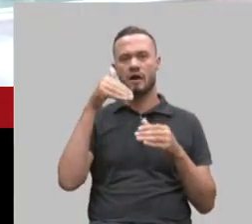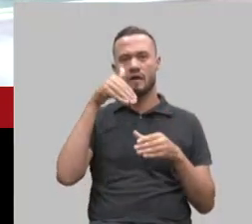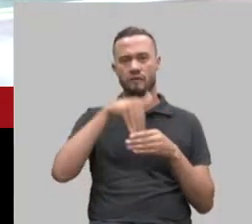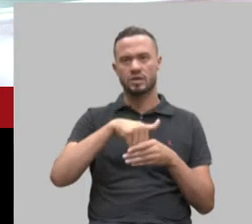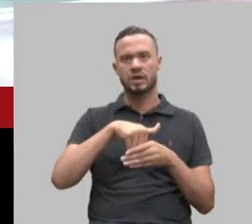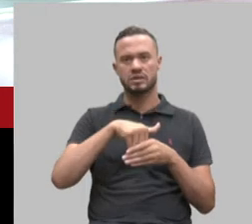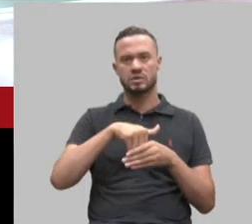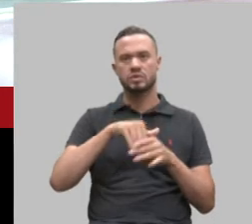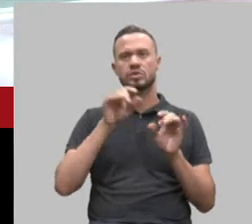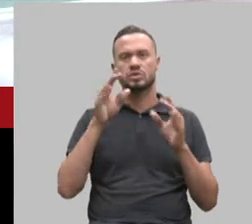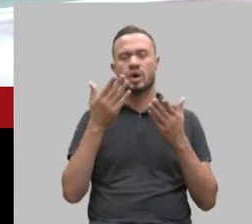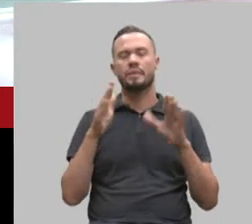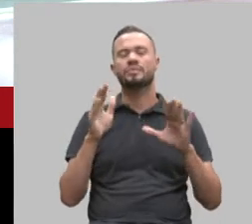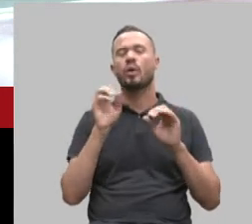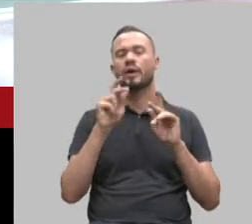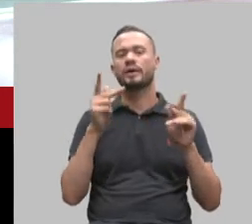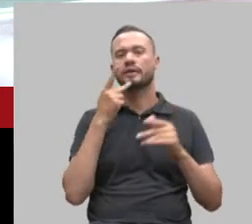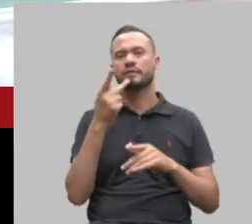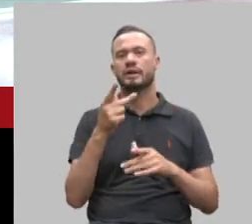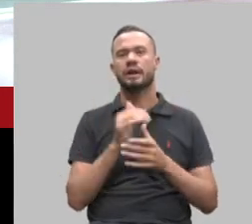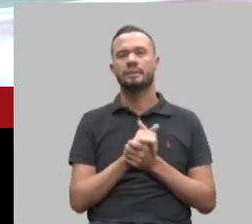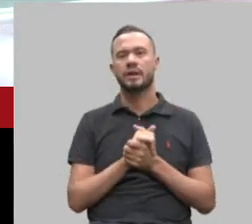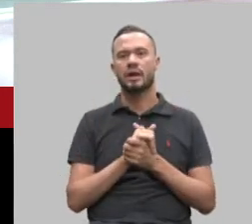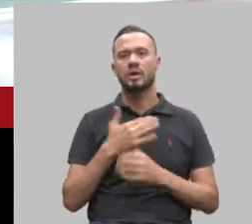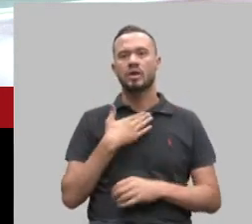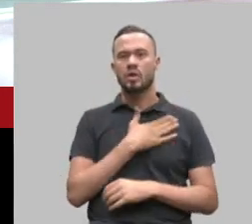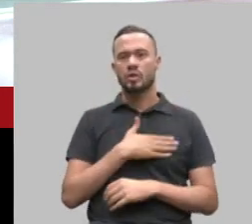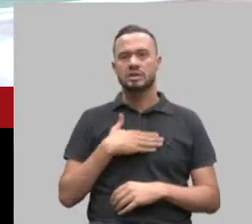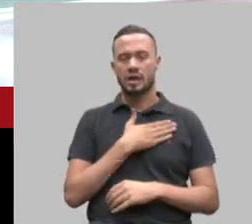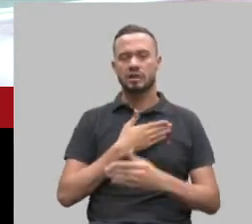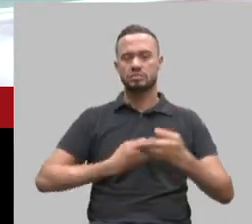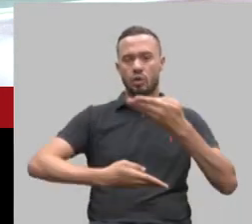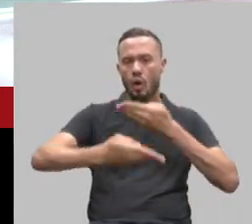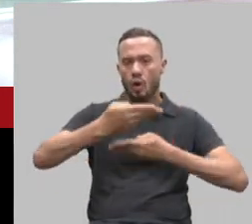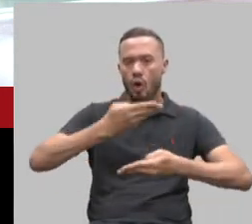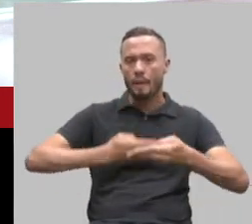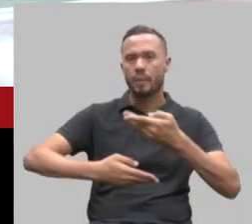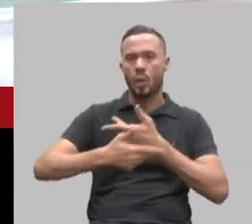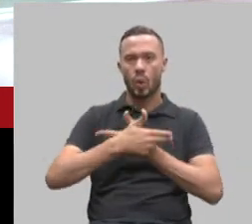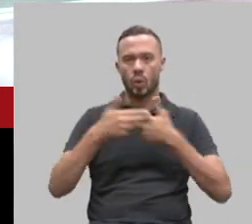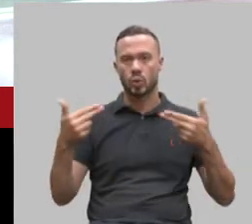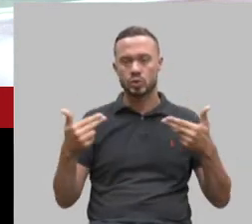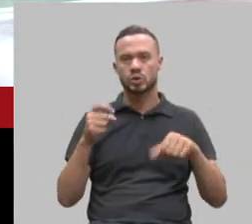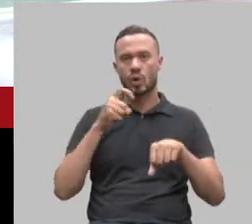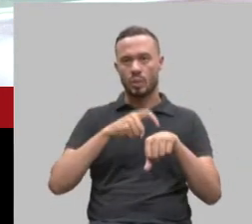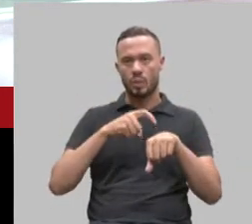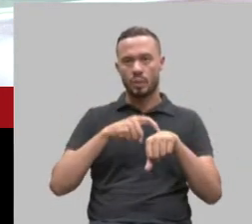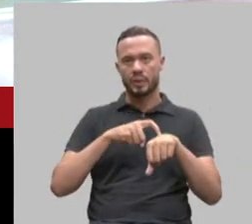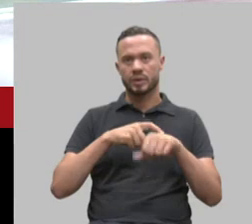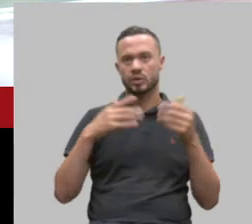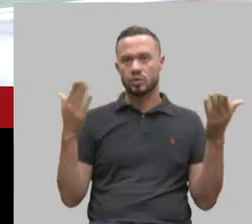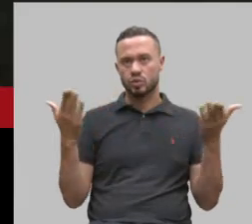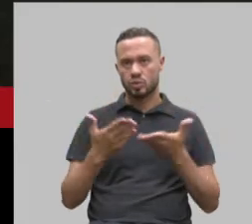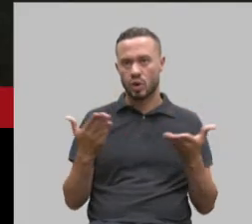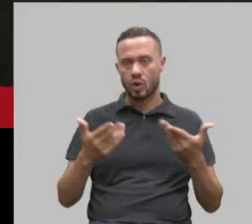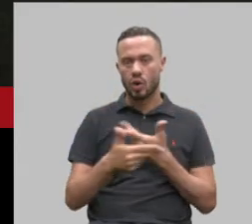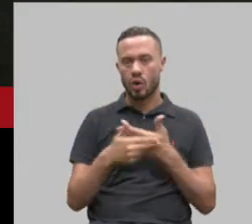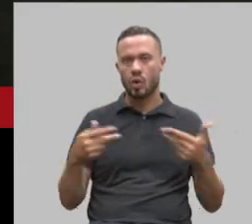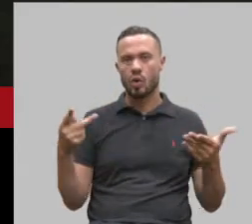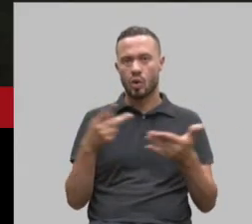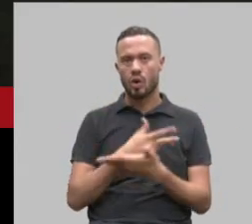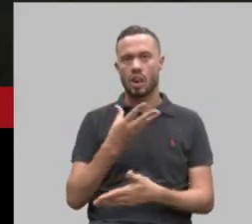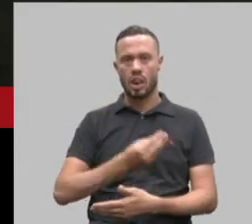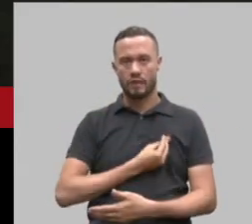só Abriu a pausa né ótimo eu gostaria de compartilhar com vocês um momento que a gente tá uma situação que a gente tá vivendo